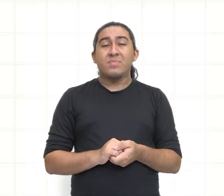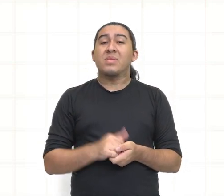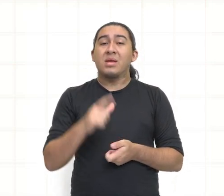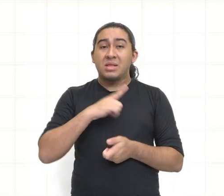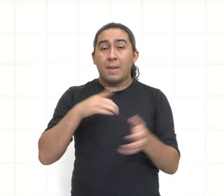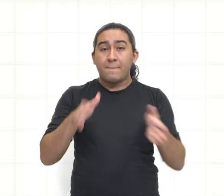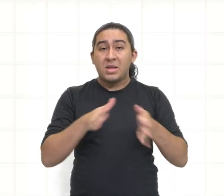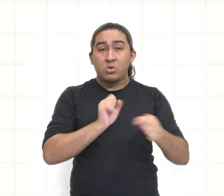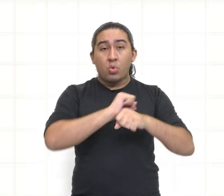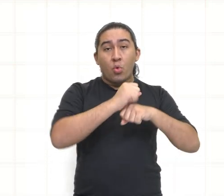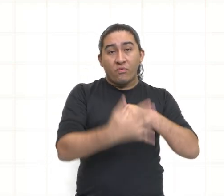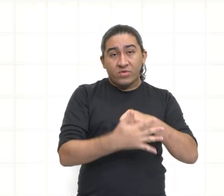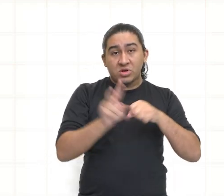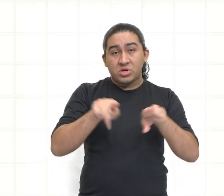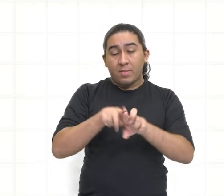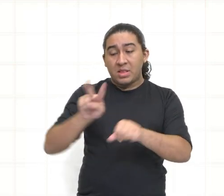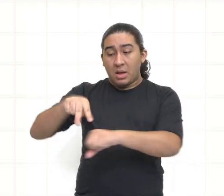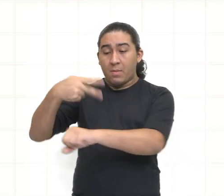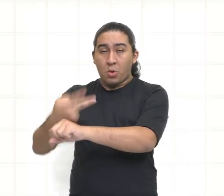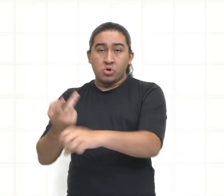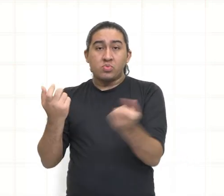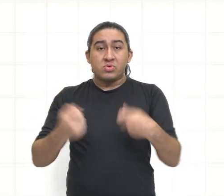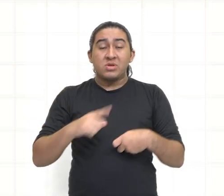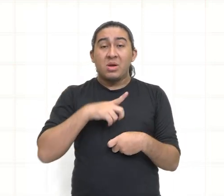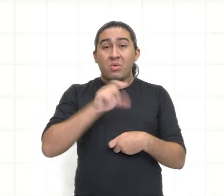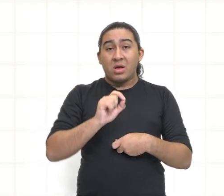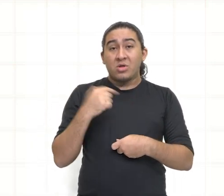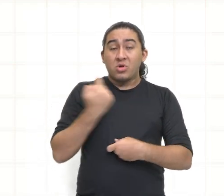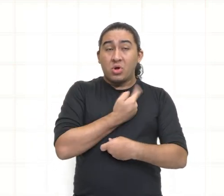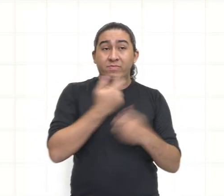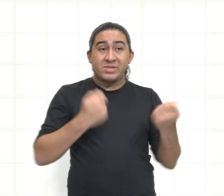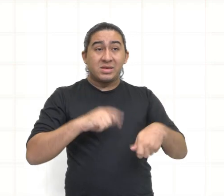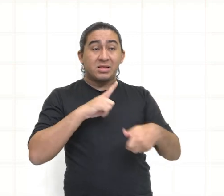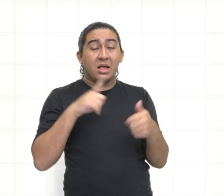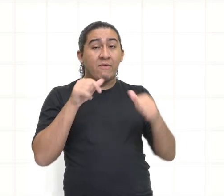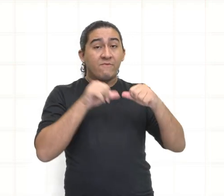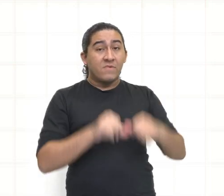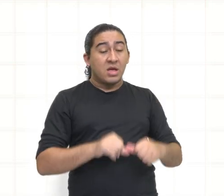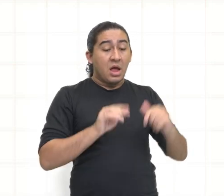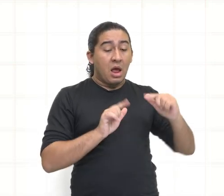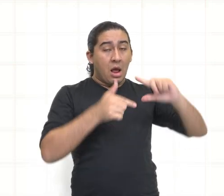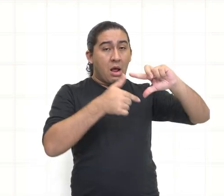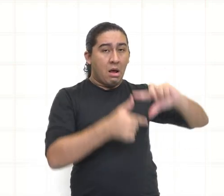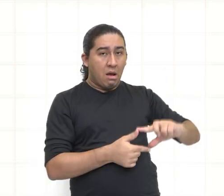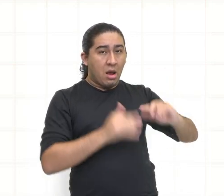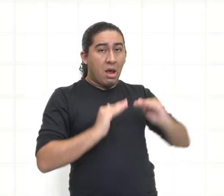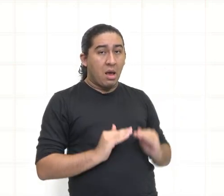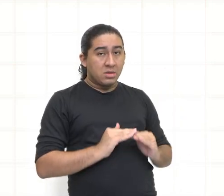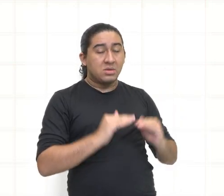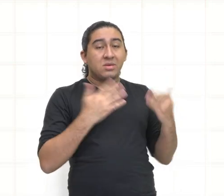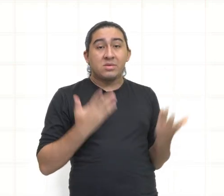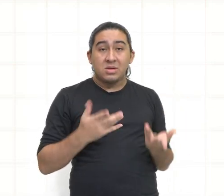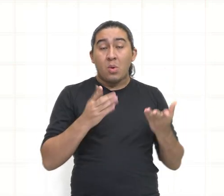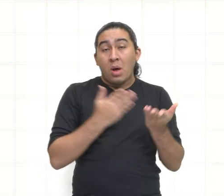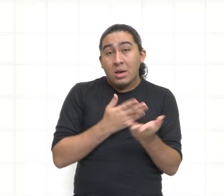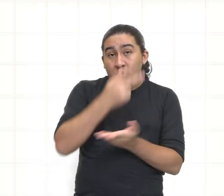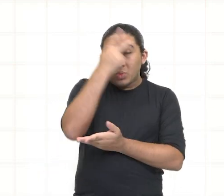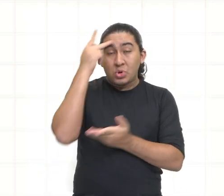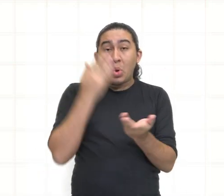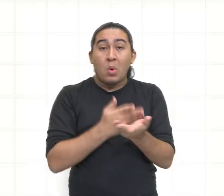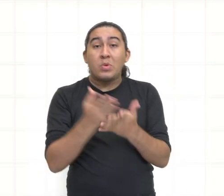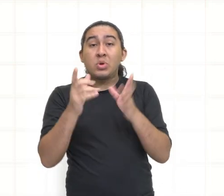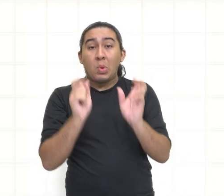pandemia, pós-pandemia, em que vivemos ali um momento em que estávamos confinados e o comércio digital ele começou a ser